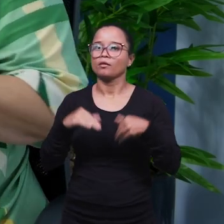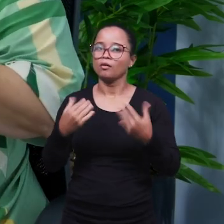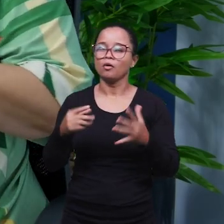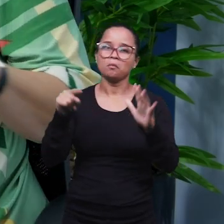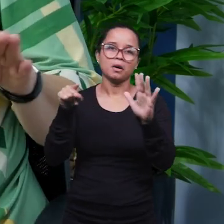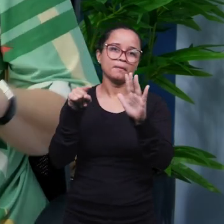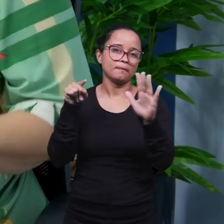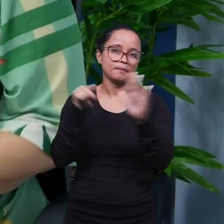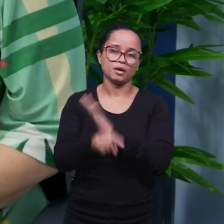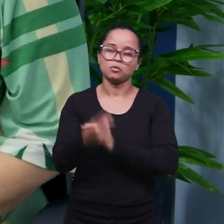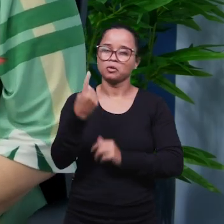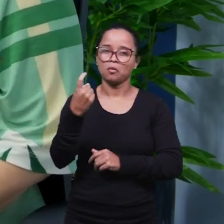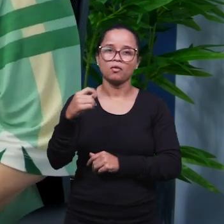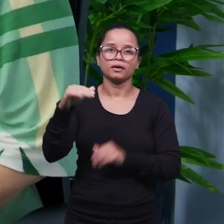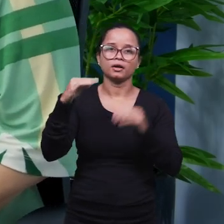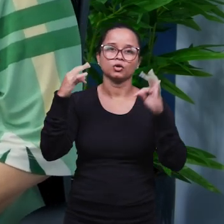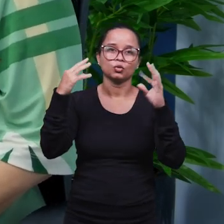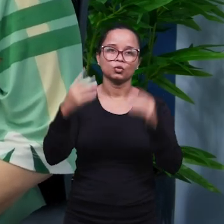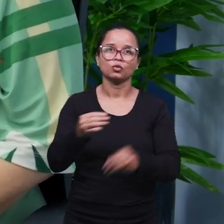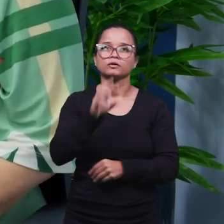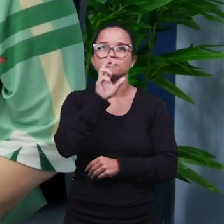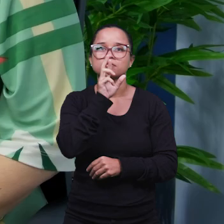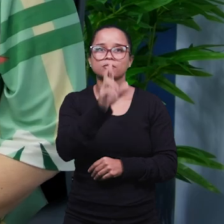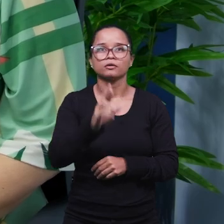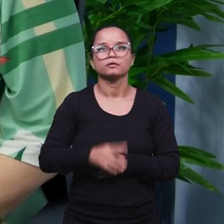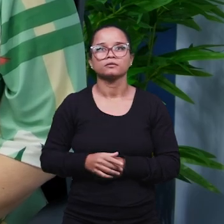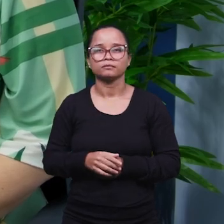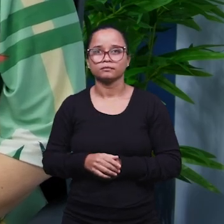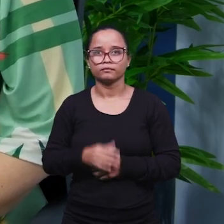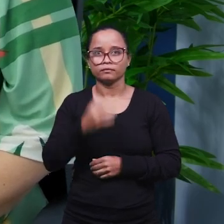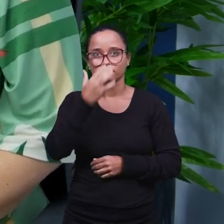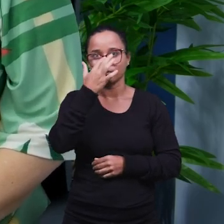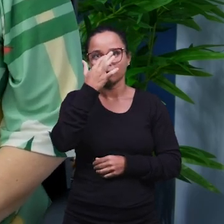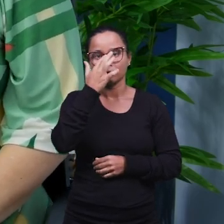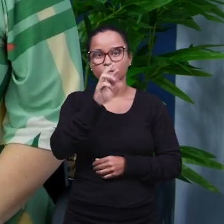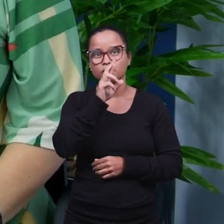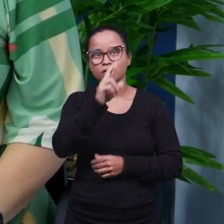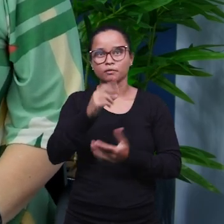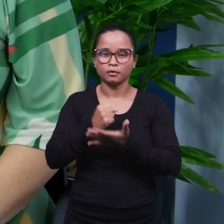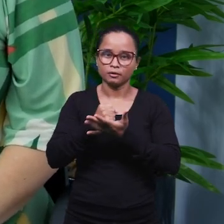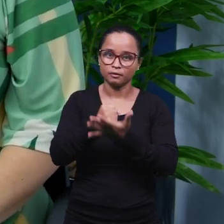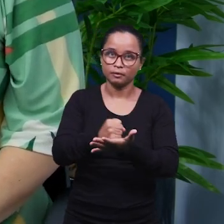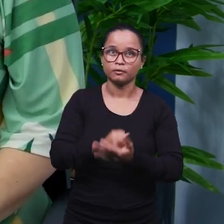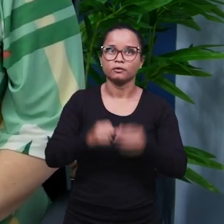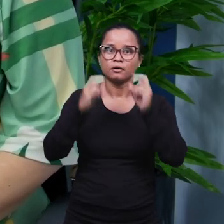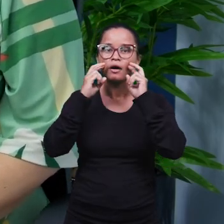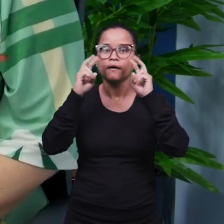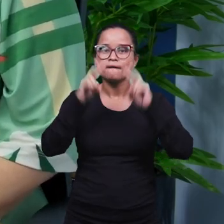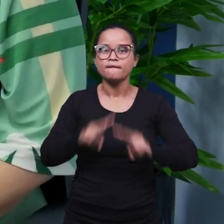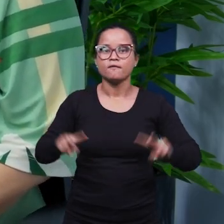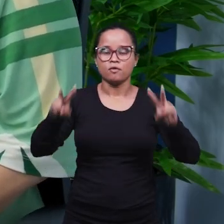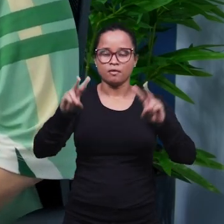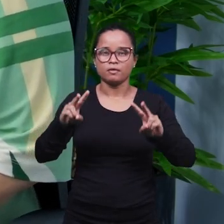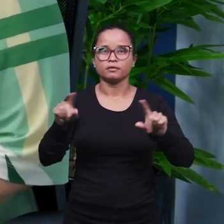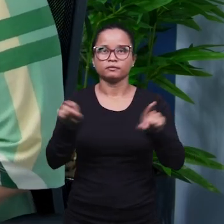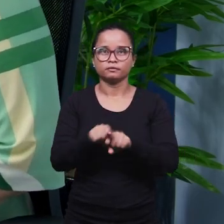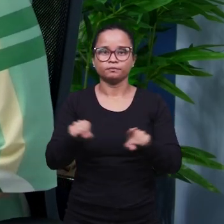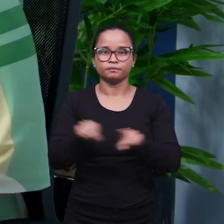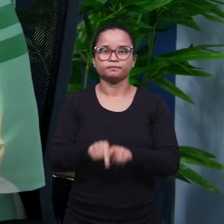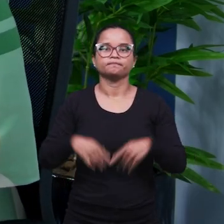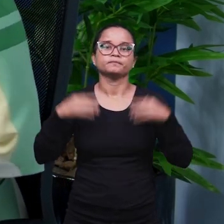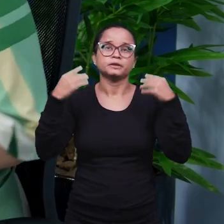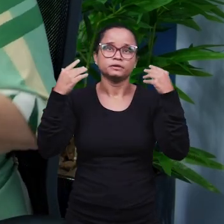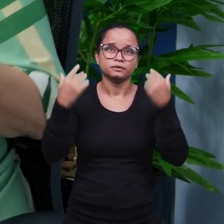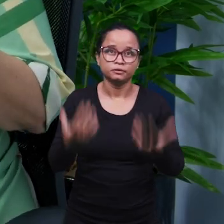pergunta só e todos respondem. Vocês veem que na resposta a gente também põe o apoio visual. Então,